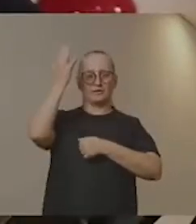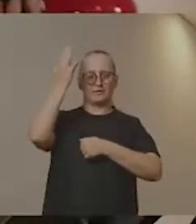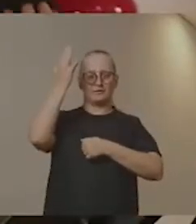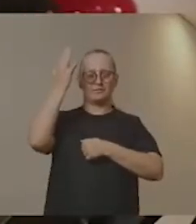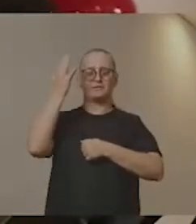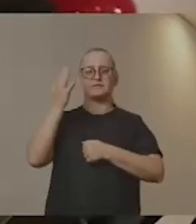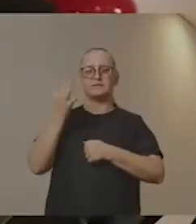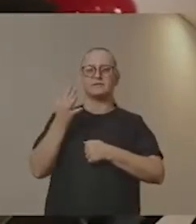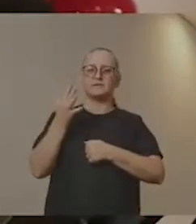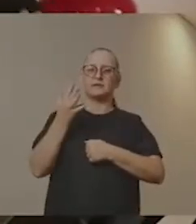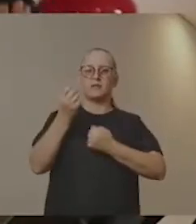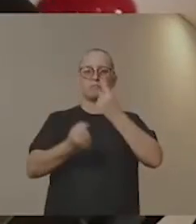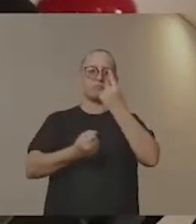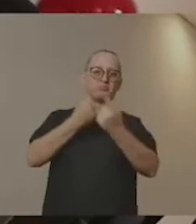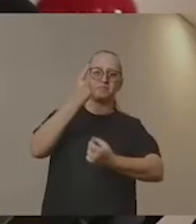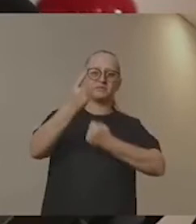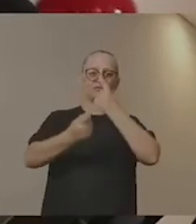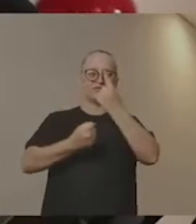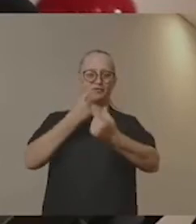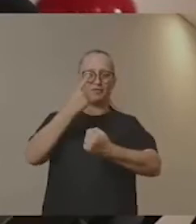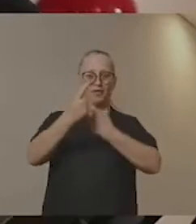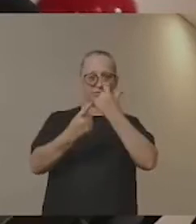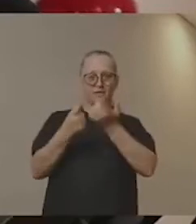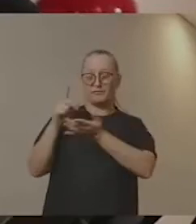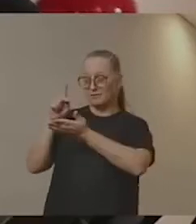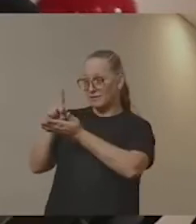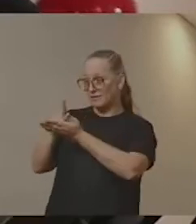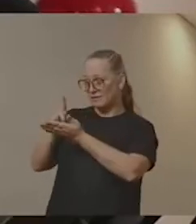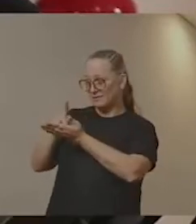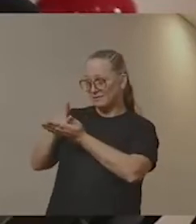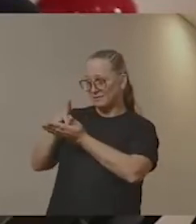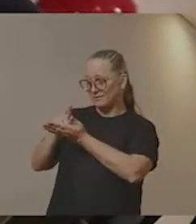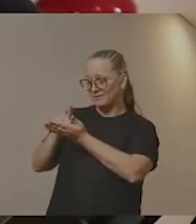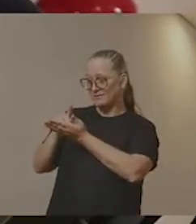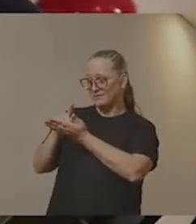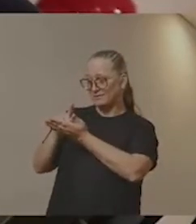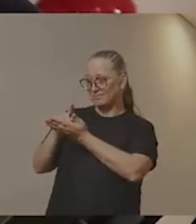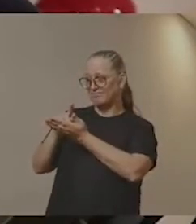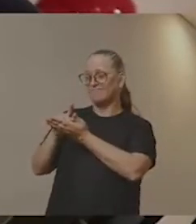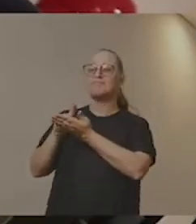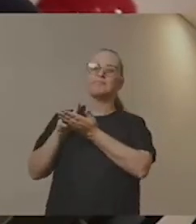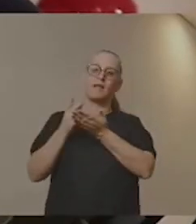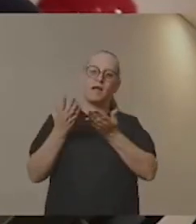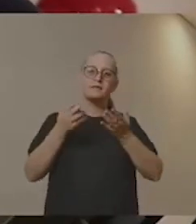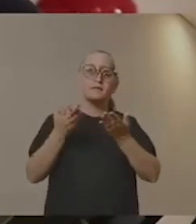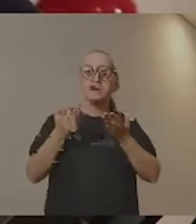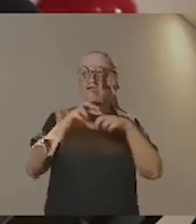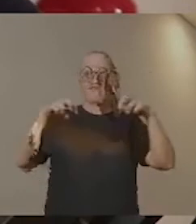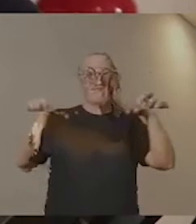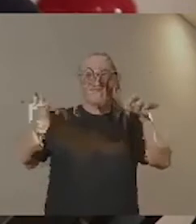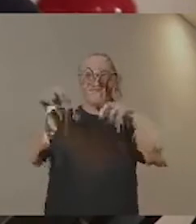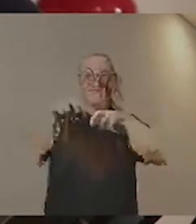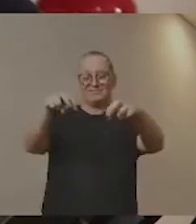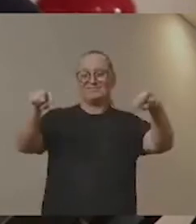São tipo rodas de conversa de tipo roda de